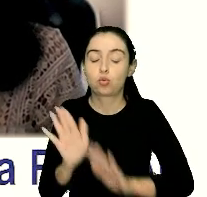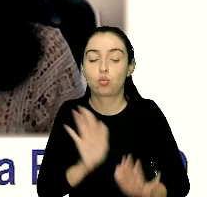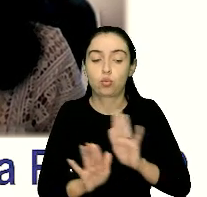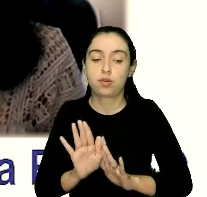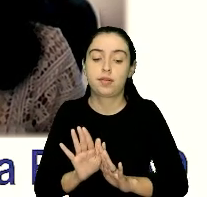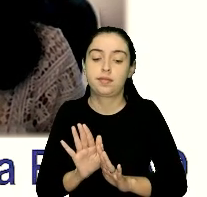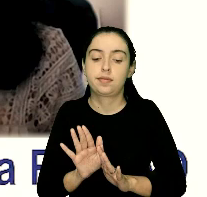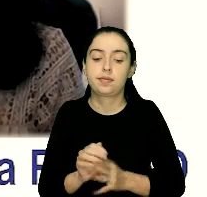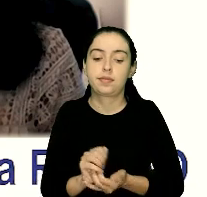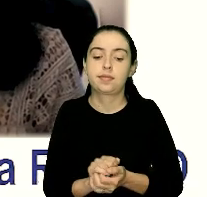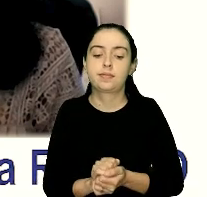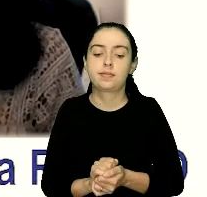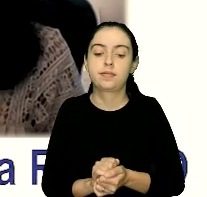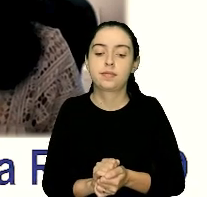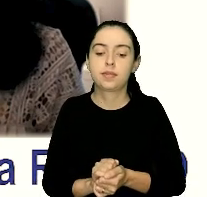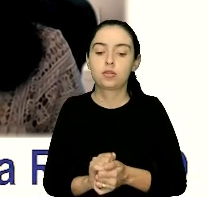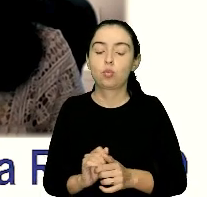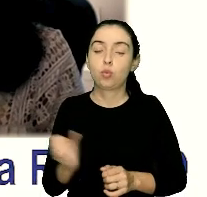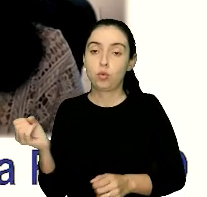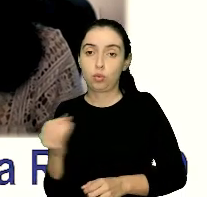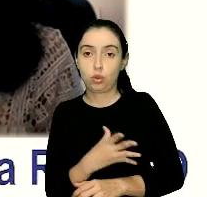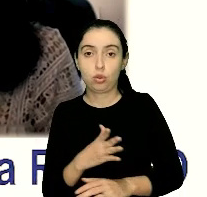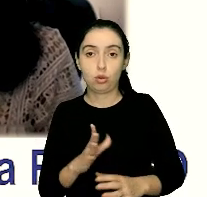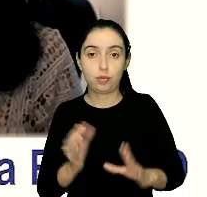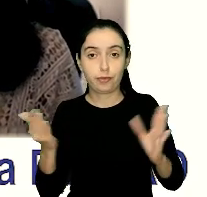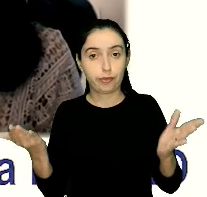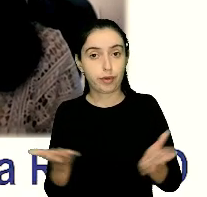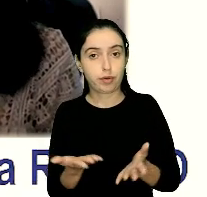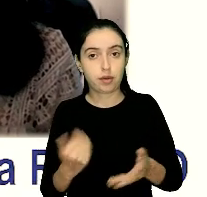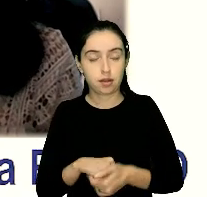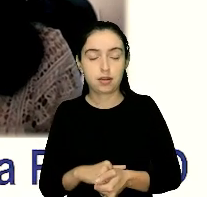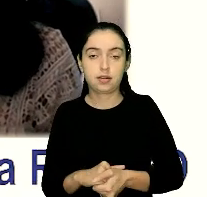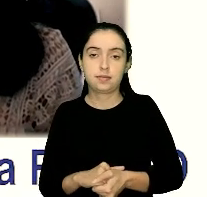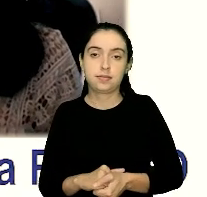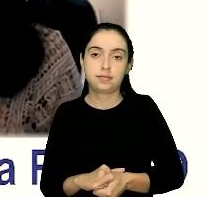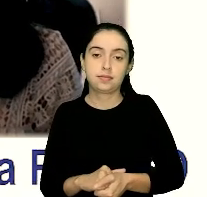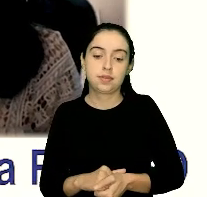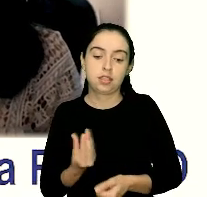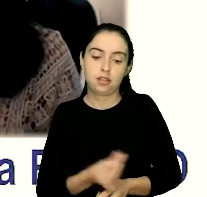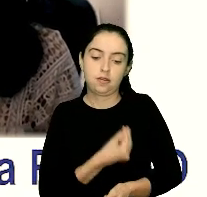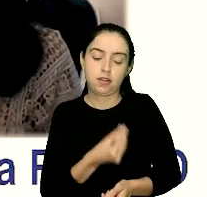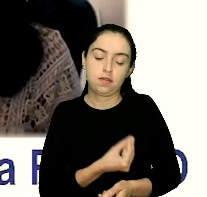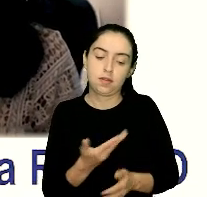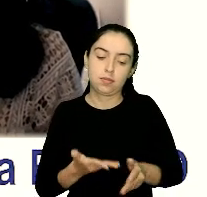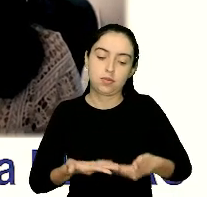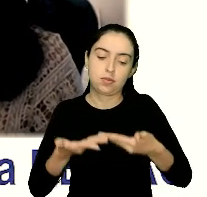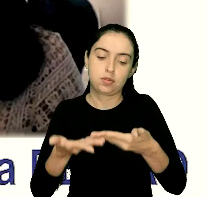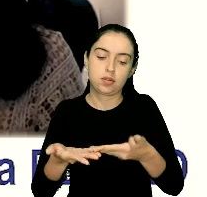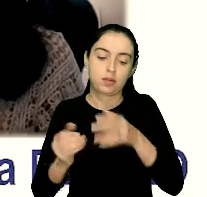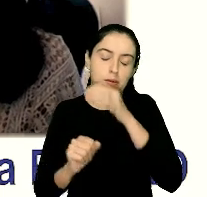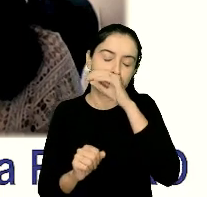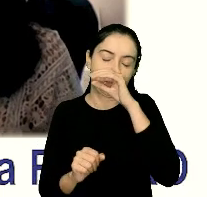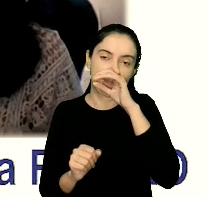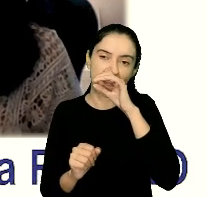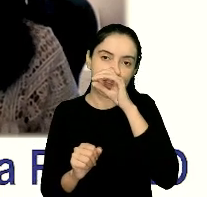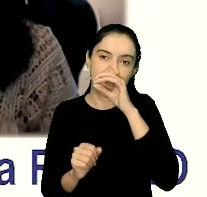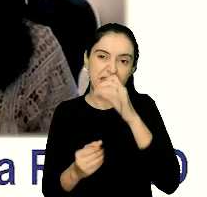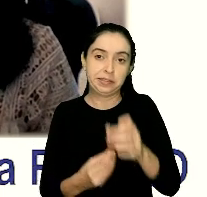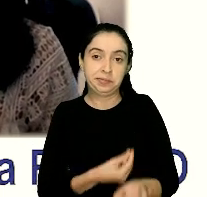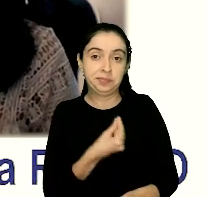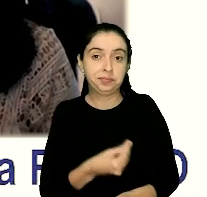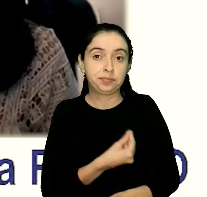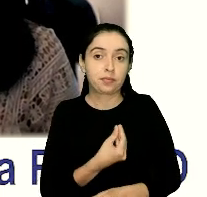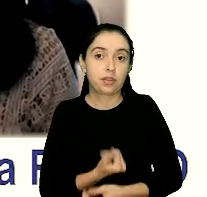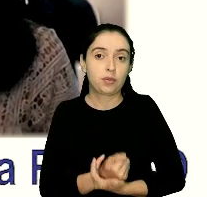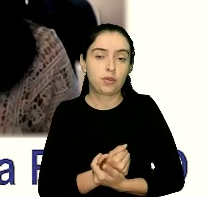novo momento no qual nós vamos entrar, né? Nós estamos aí vivendo um gerúndio, como eu costumo dizer, né?